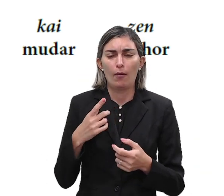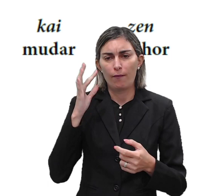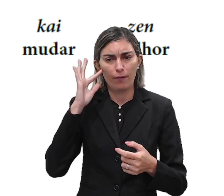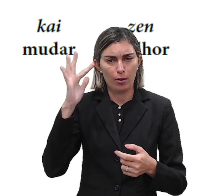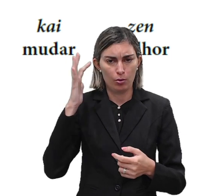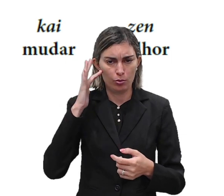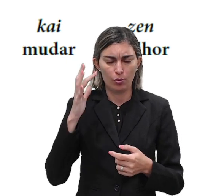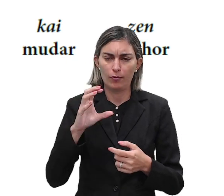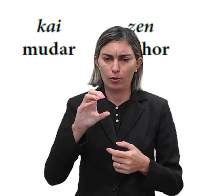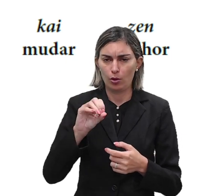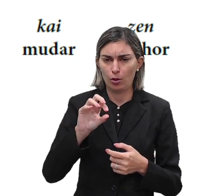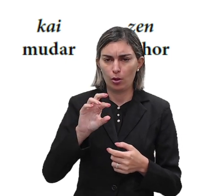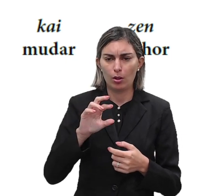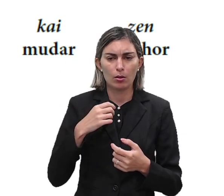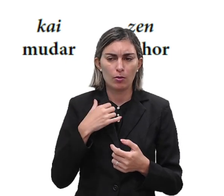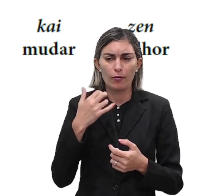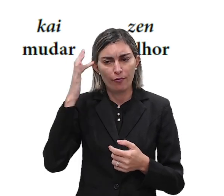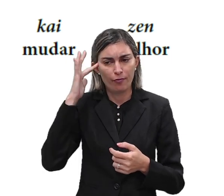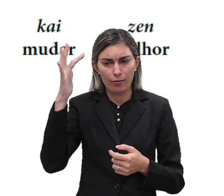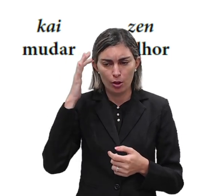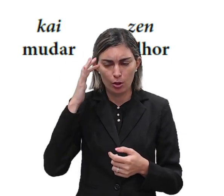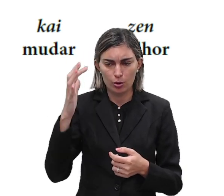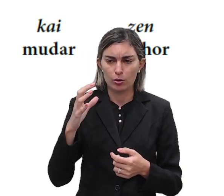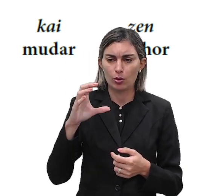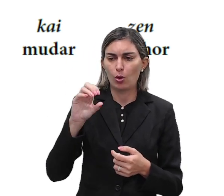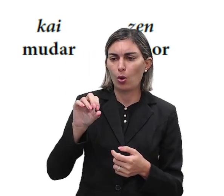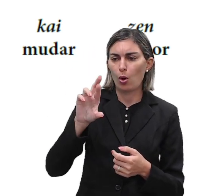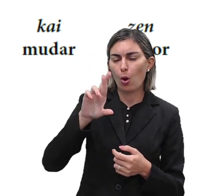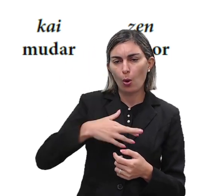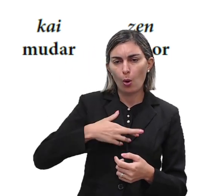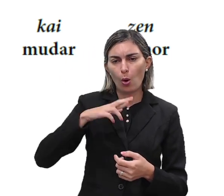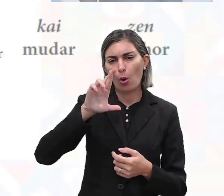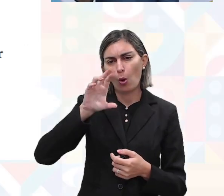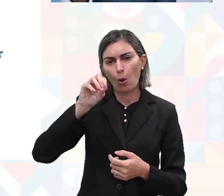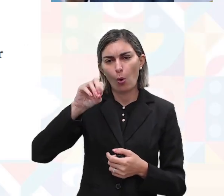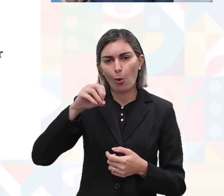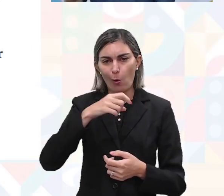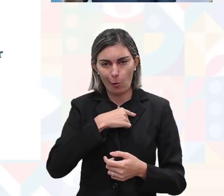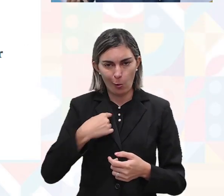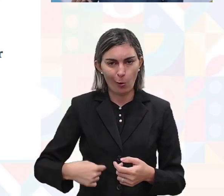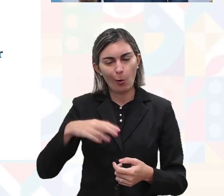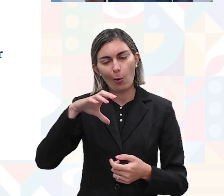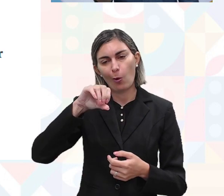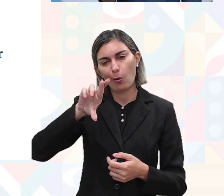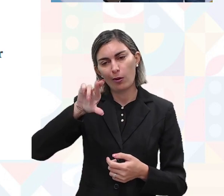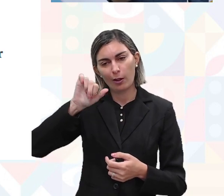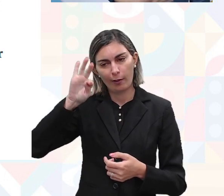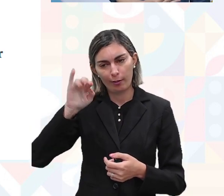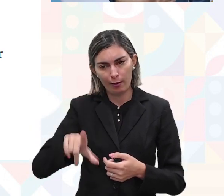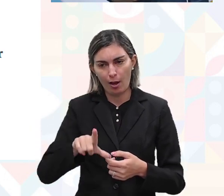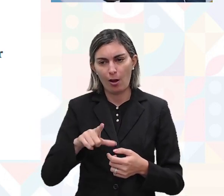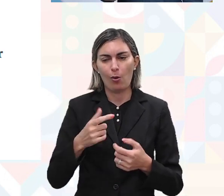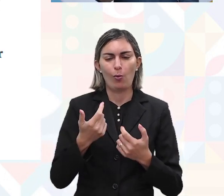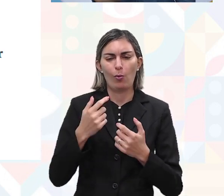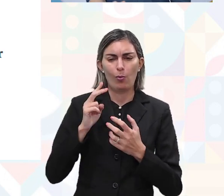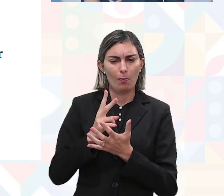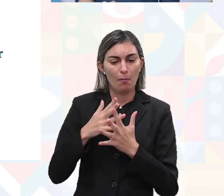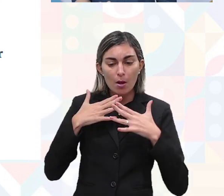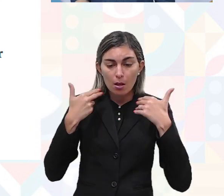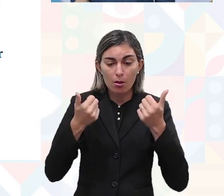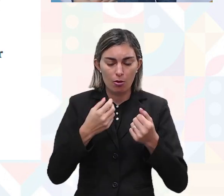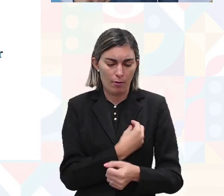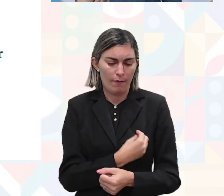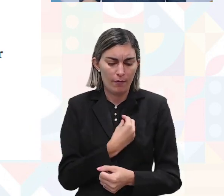filosofia uma filosofia oriental que envolve a melhoria contínua de forma ampla na vida